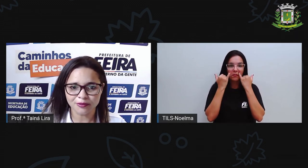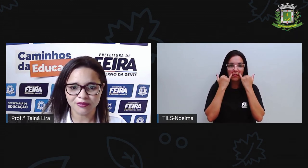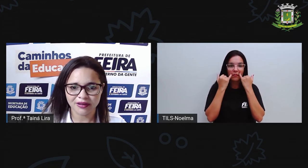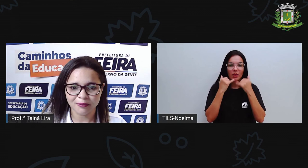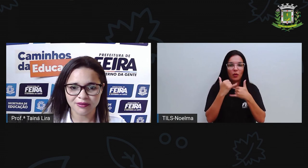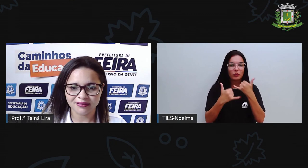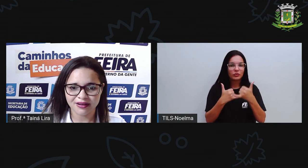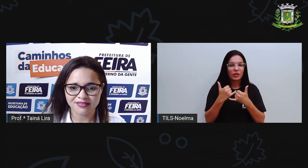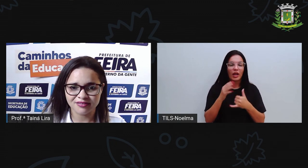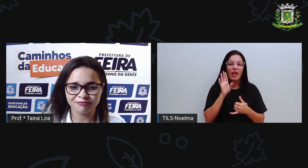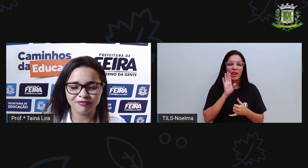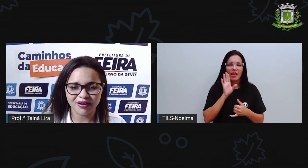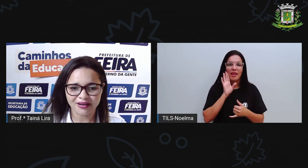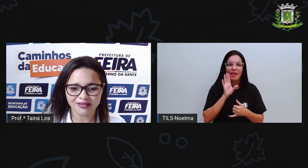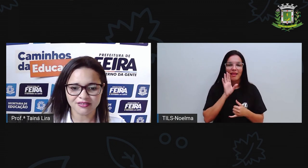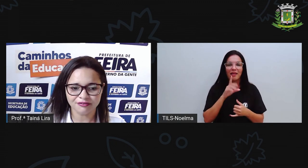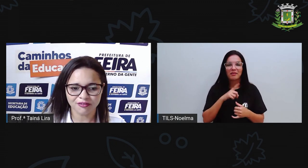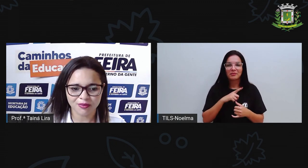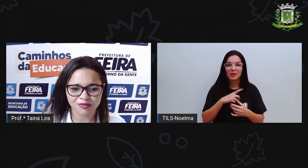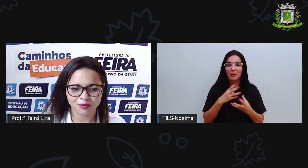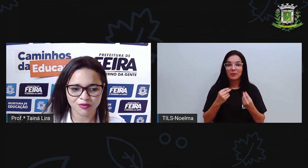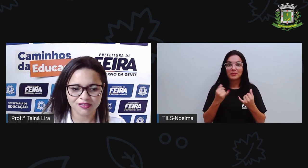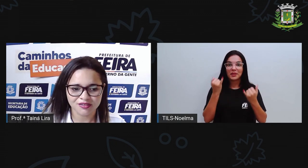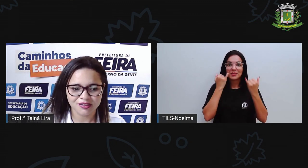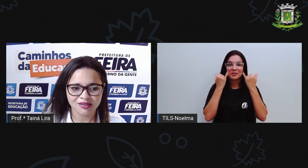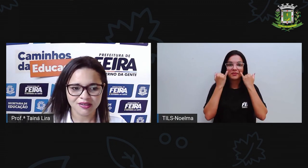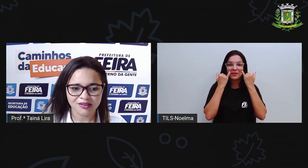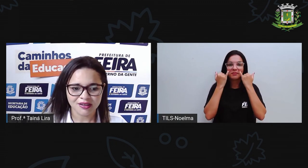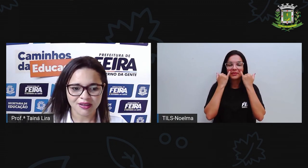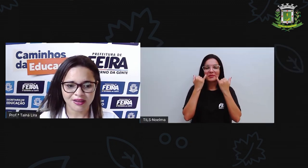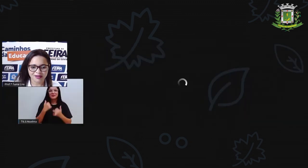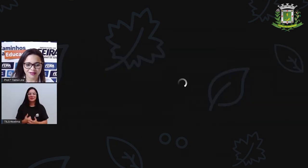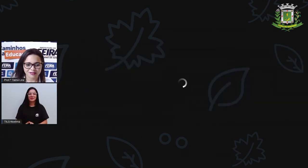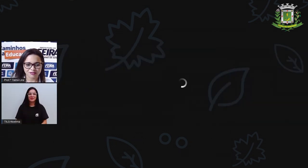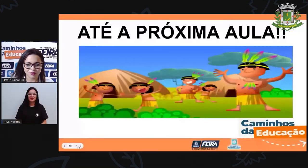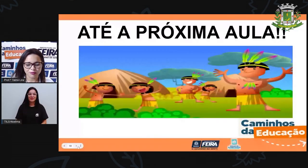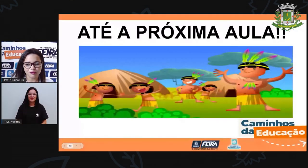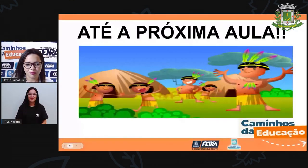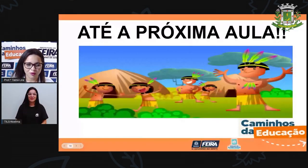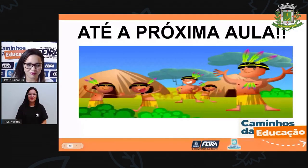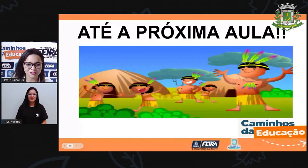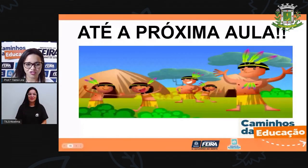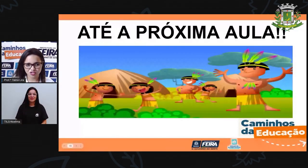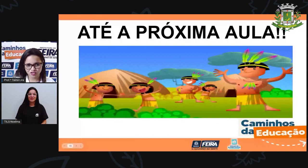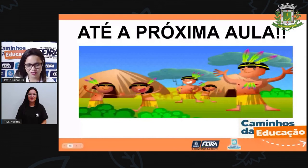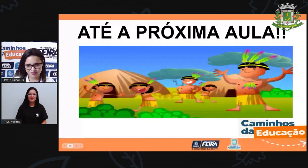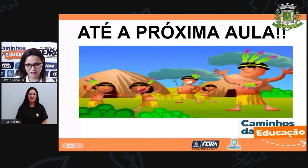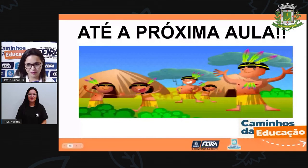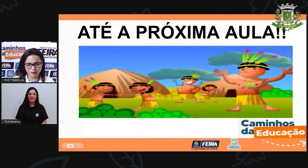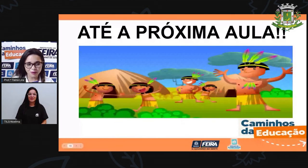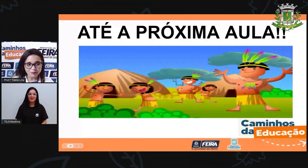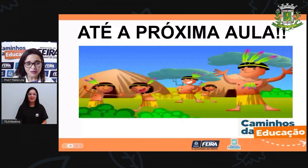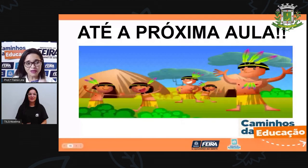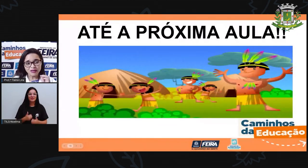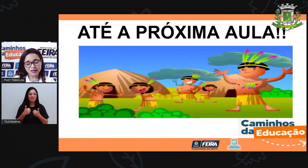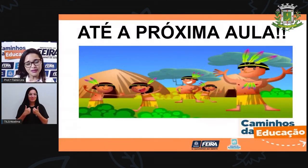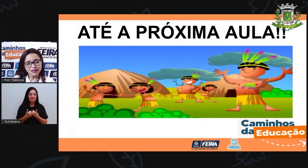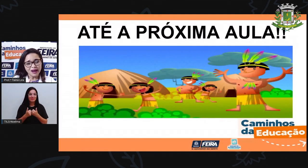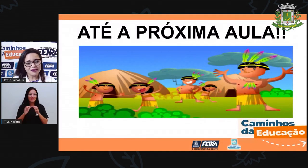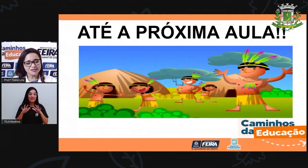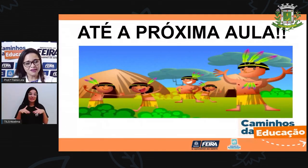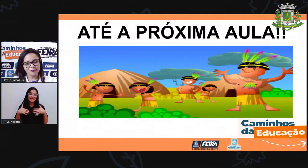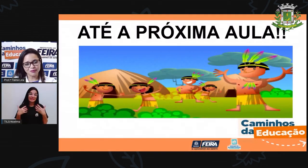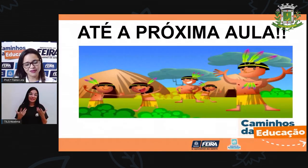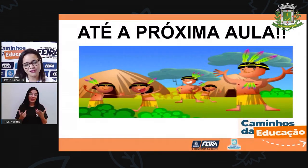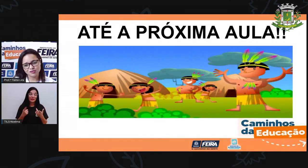é muito legal, porque traz várias informações, é, sobre os povos indígenas, tá bom? E,